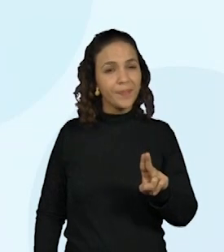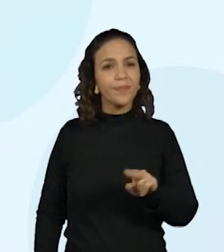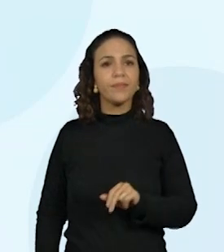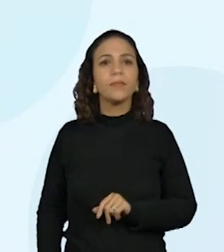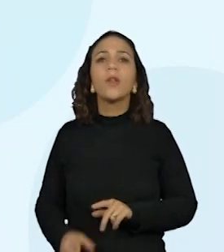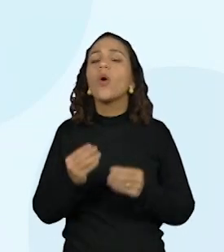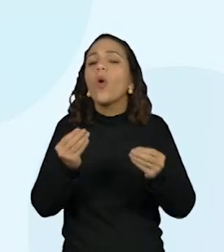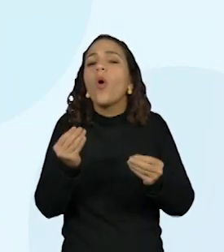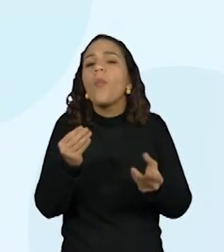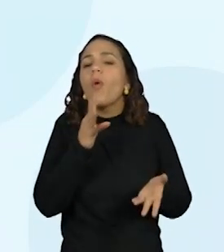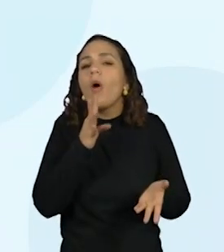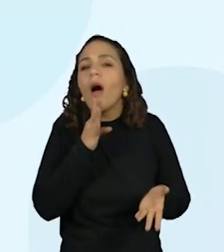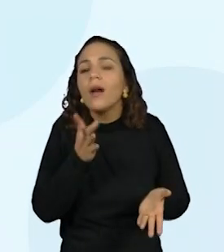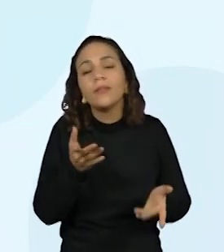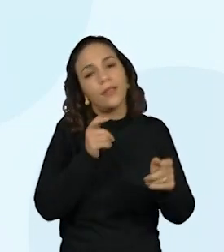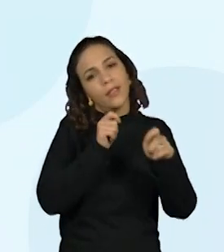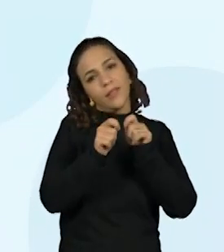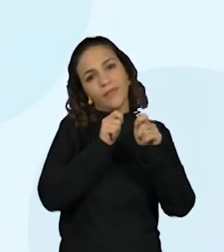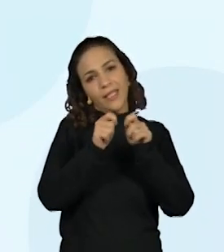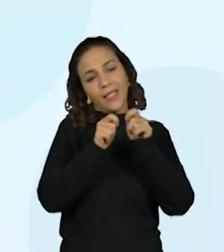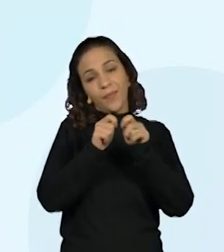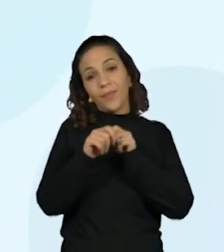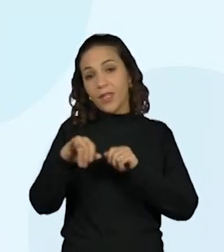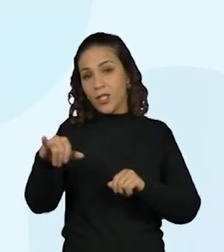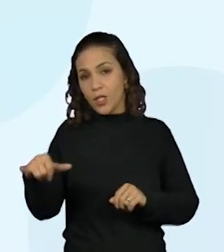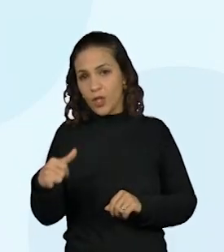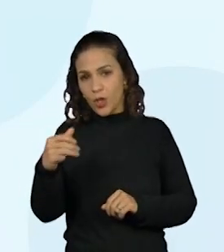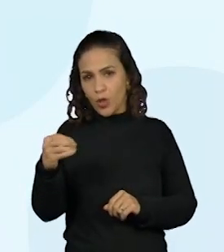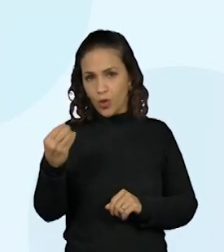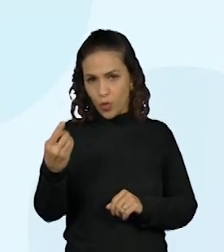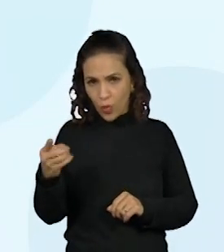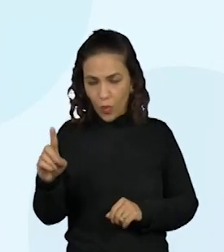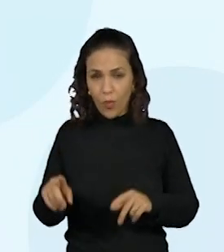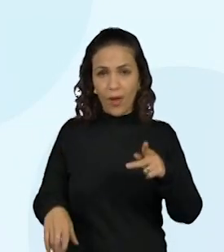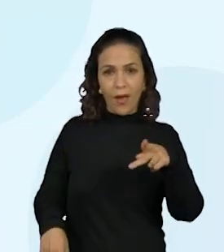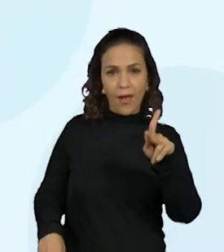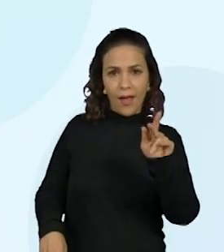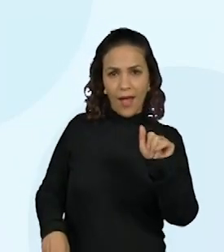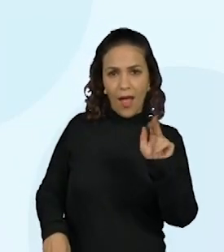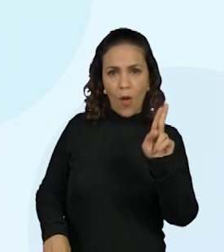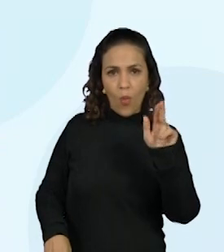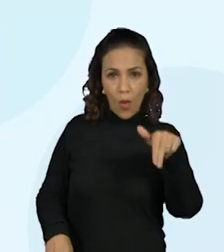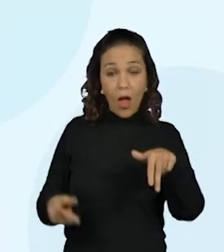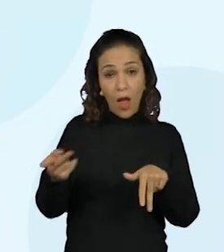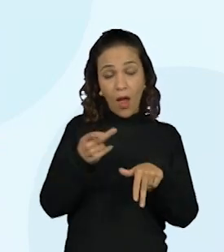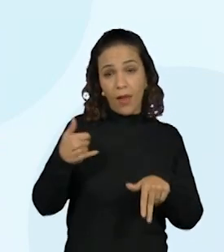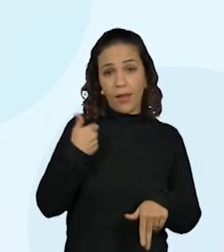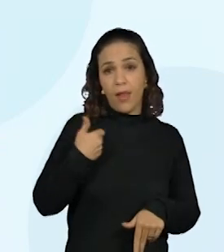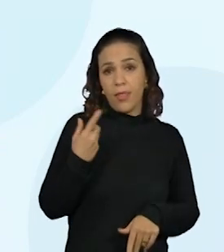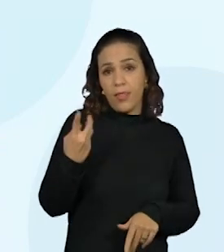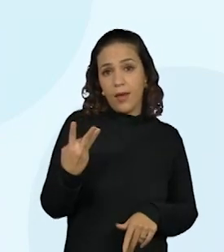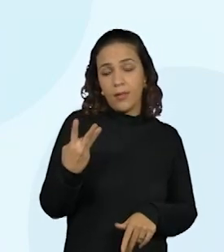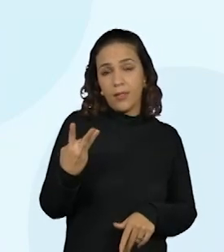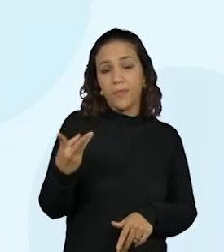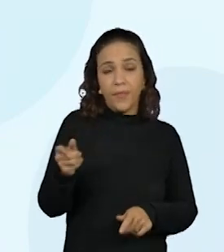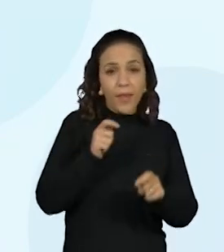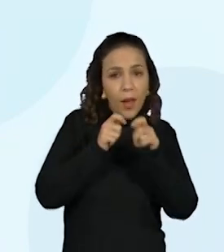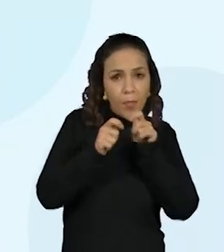da entrevista. O João e o Cauã, ambos de 13 anos, repórteres mirins,